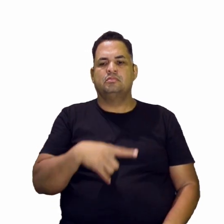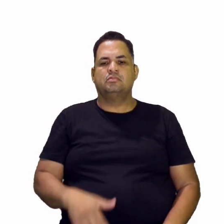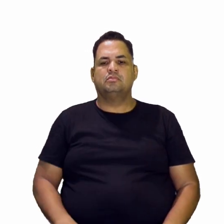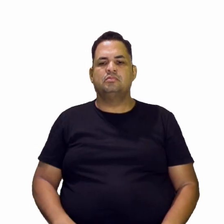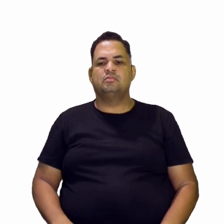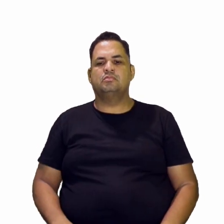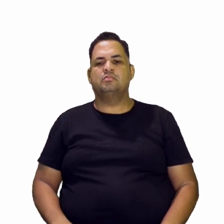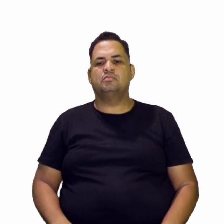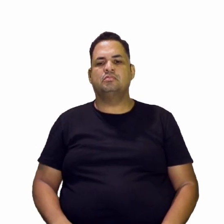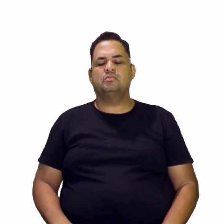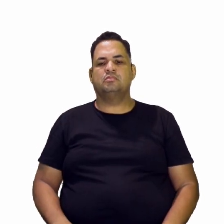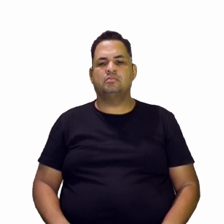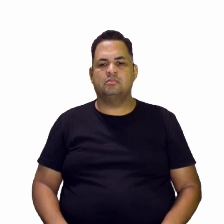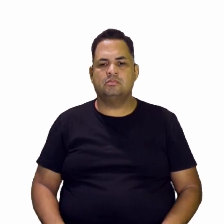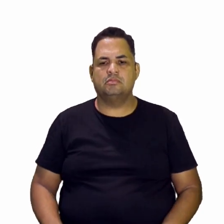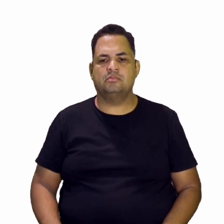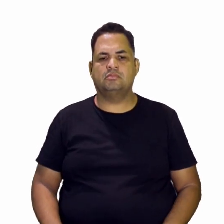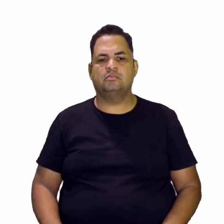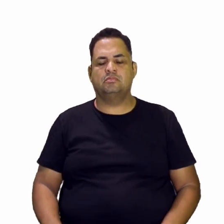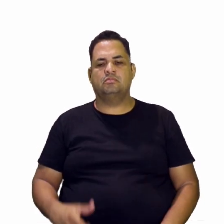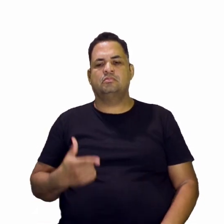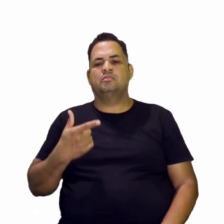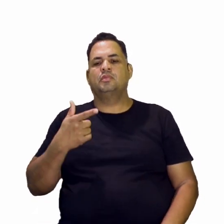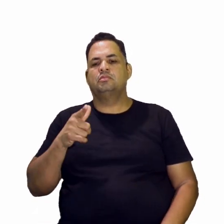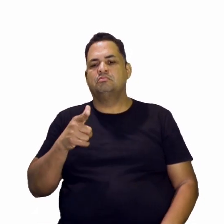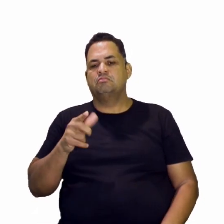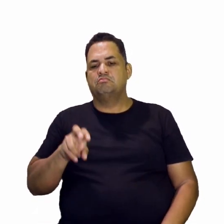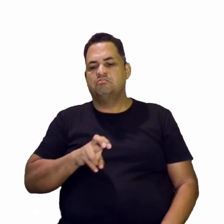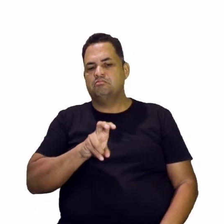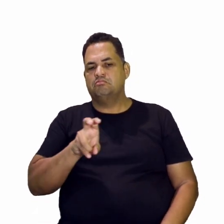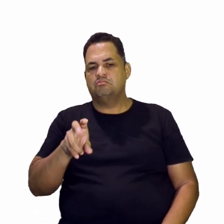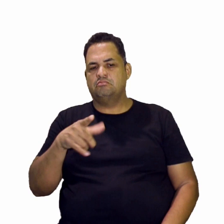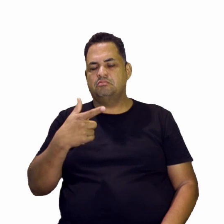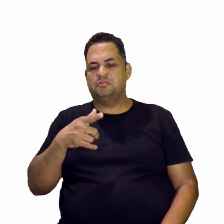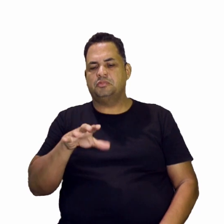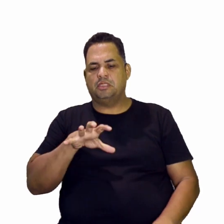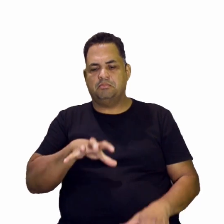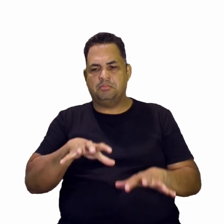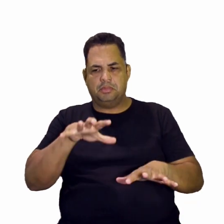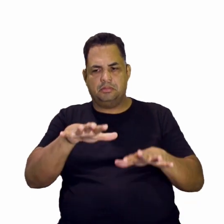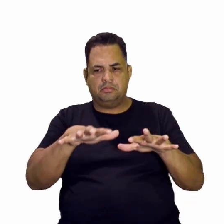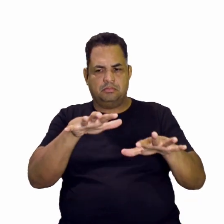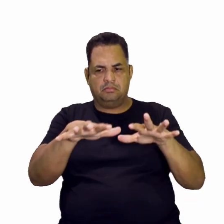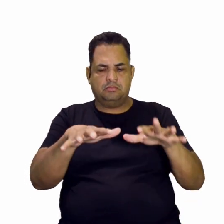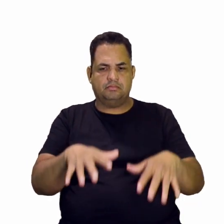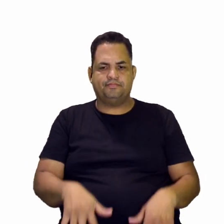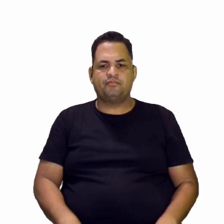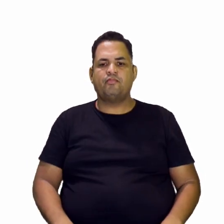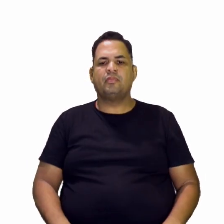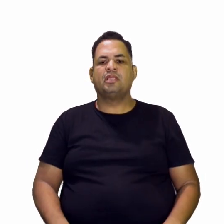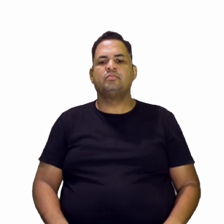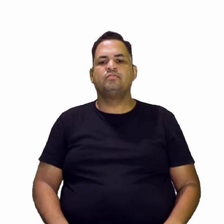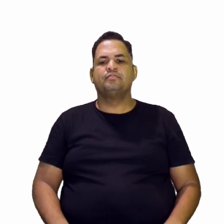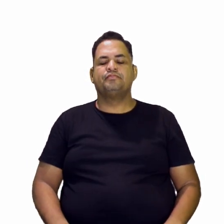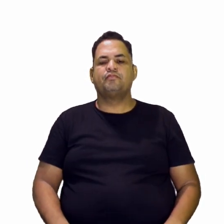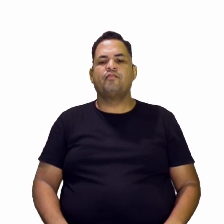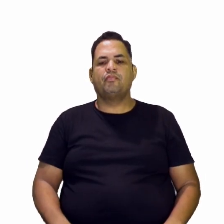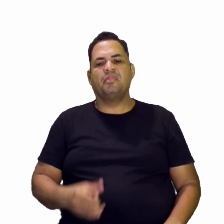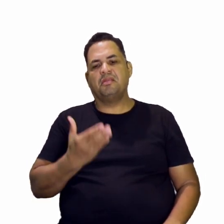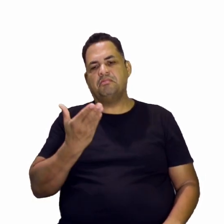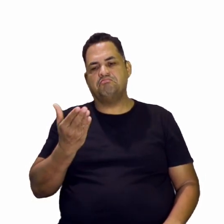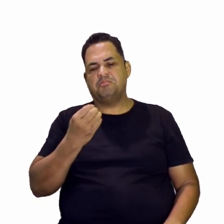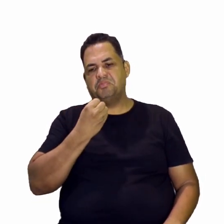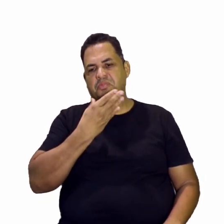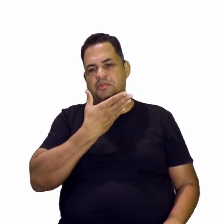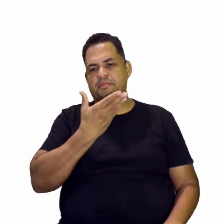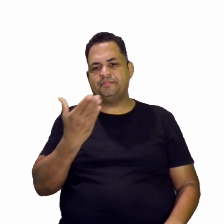São desprovidas, não existem patas nesses animais. Evolutivamente eles estão muito bem obrigados da forma que